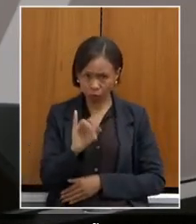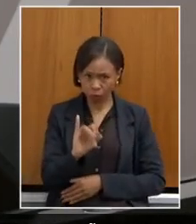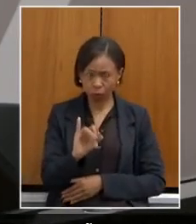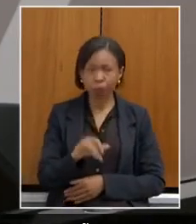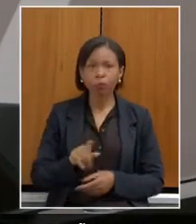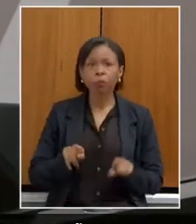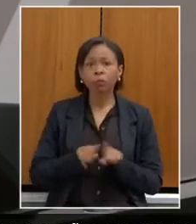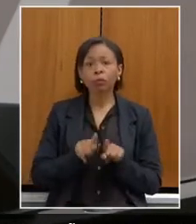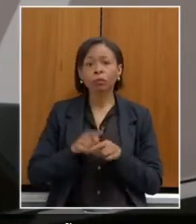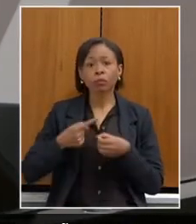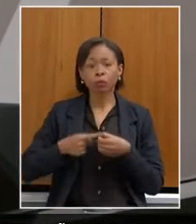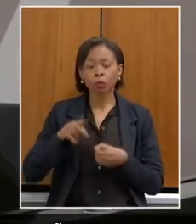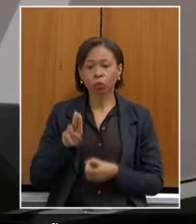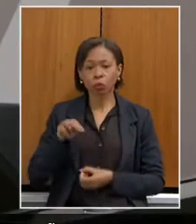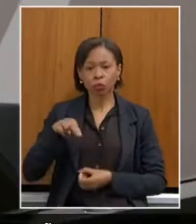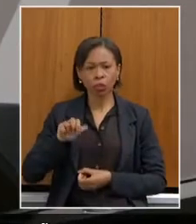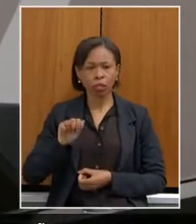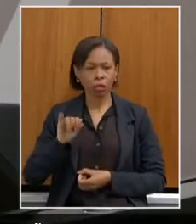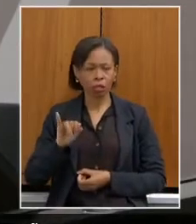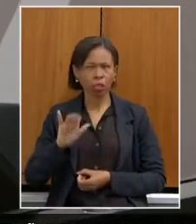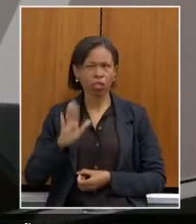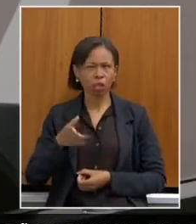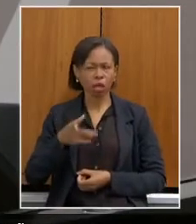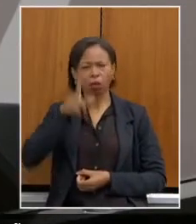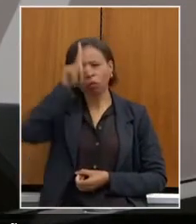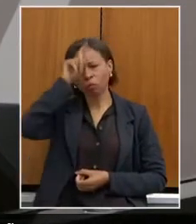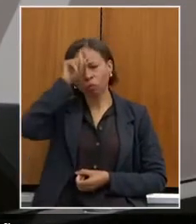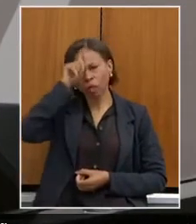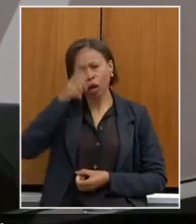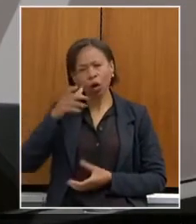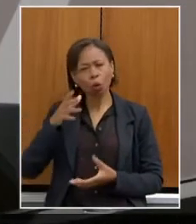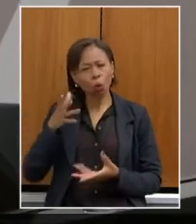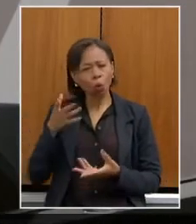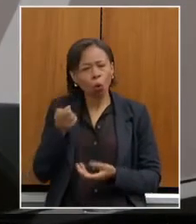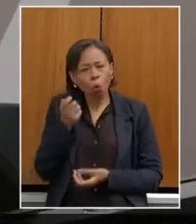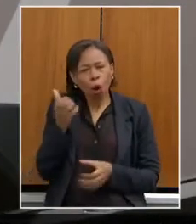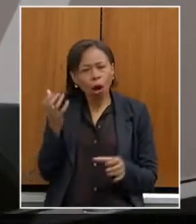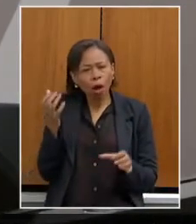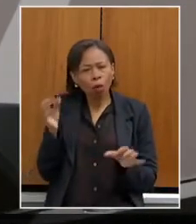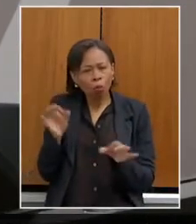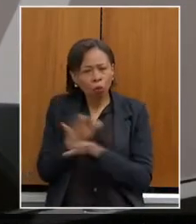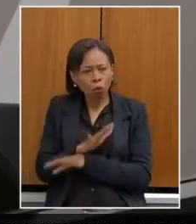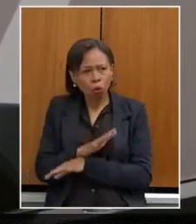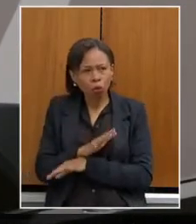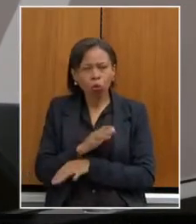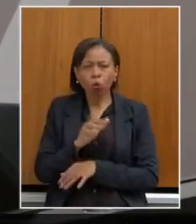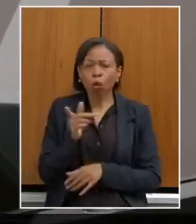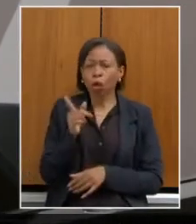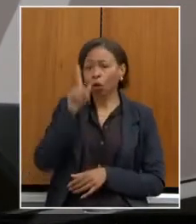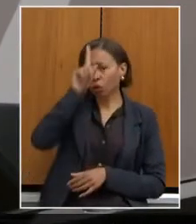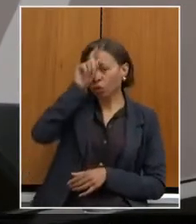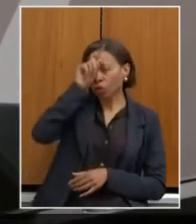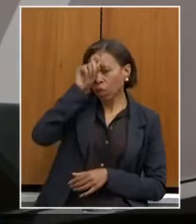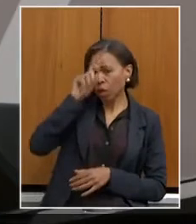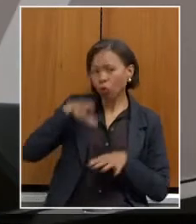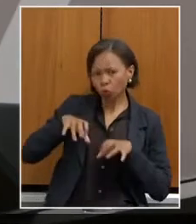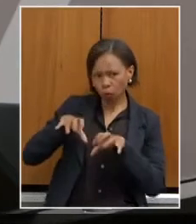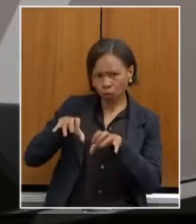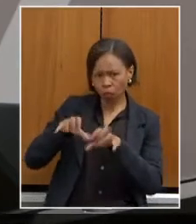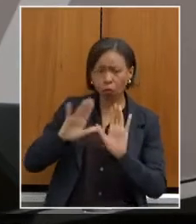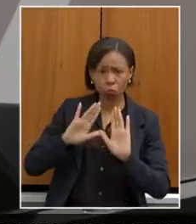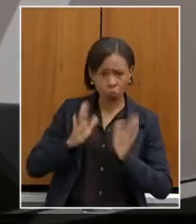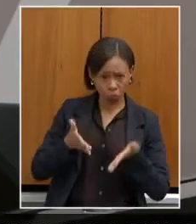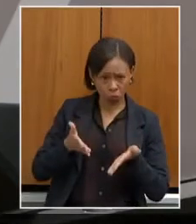temos um hospital já quase levantado que seria o hospital do câncer do Noroeste ele pode ser ajudado e antes de implantar